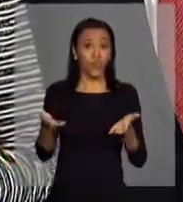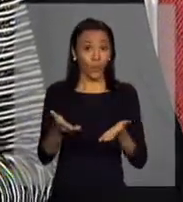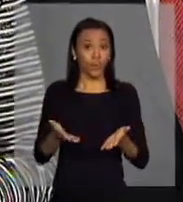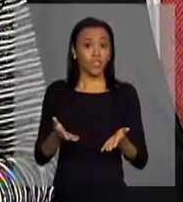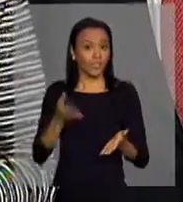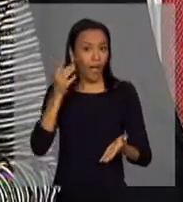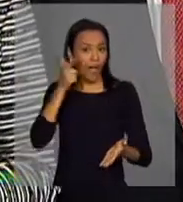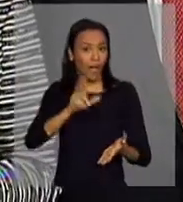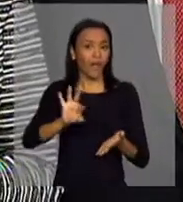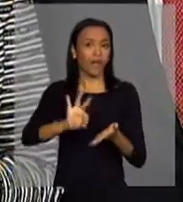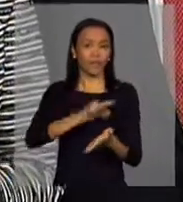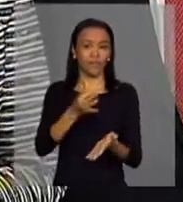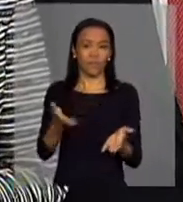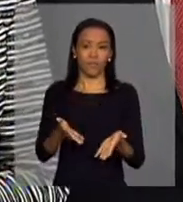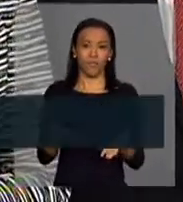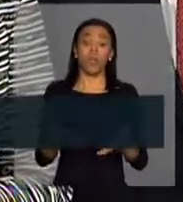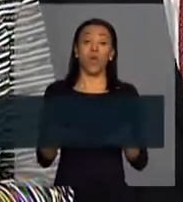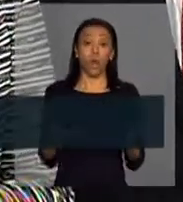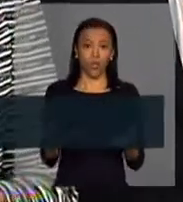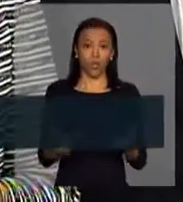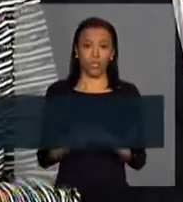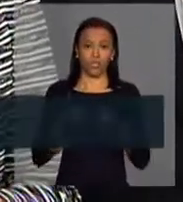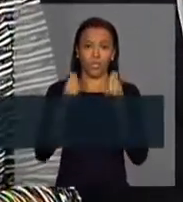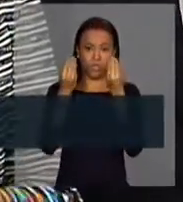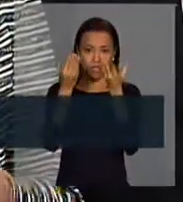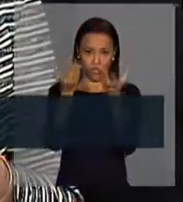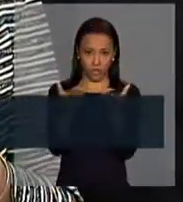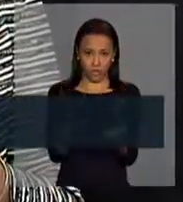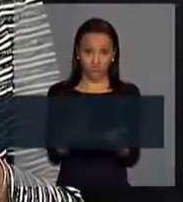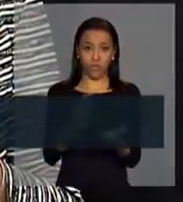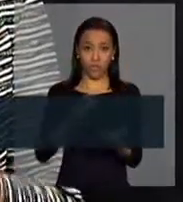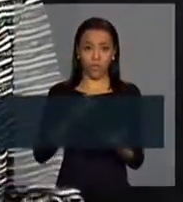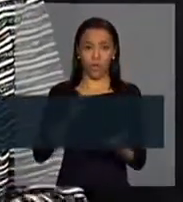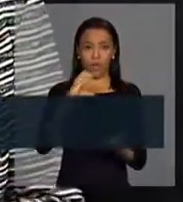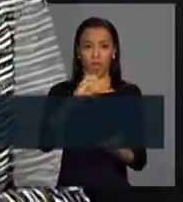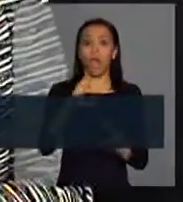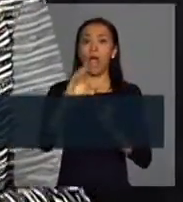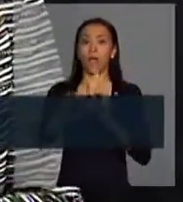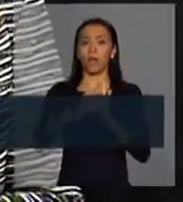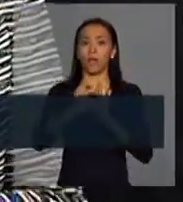proposta que entregamos hoje à Constituição tem